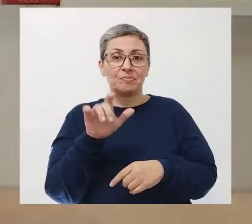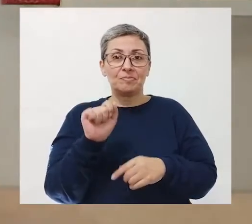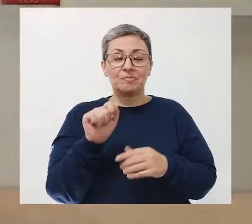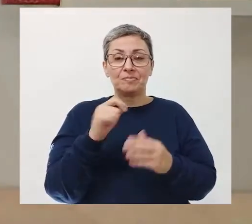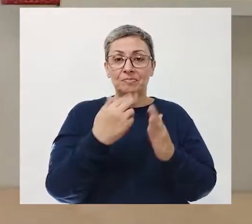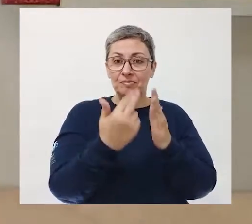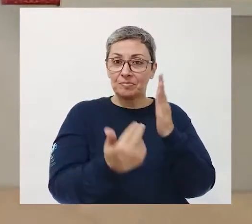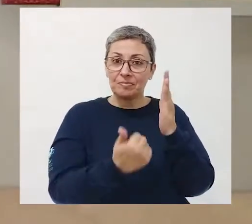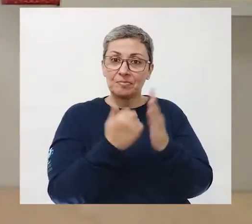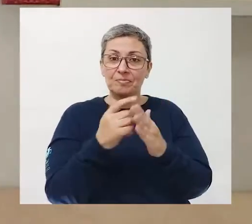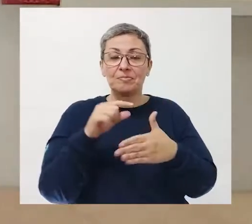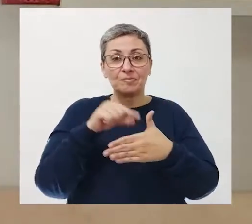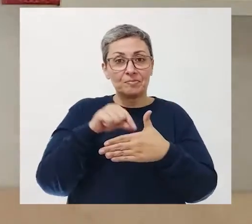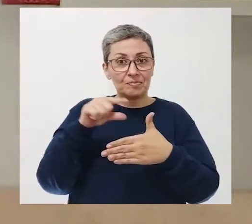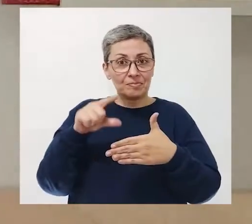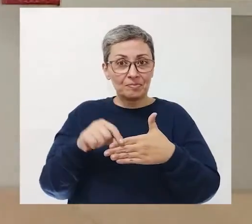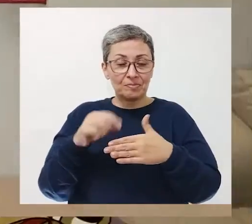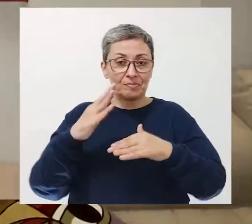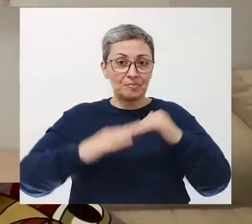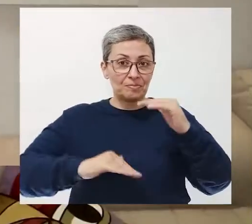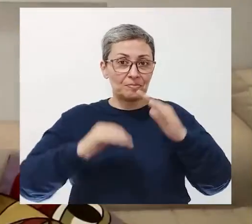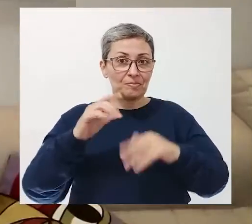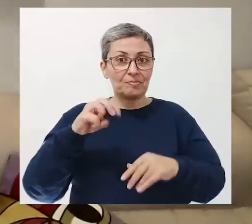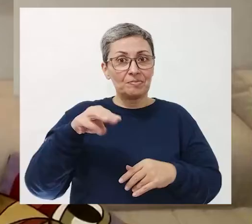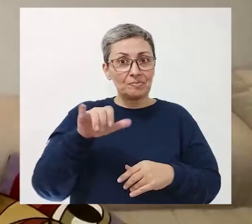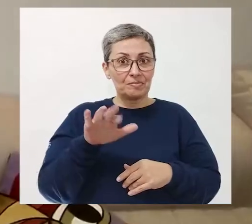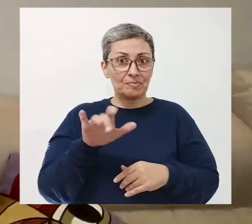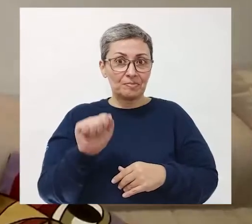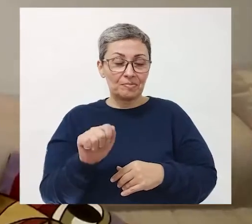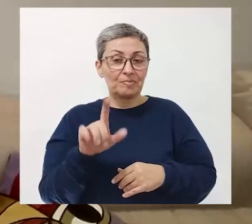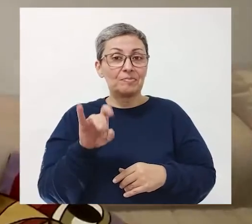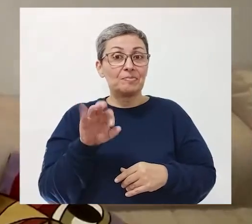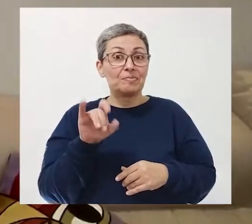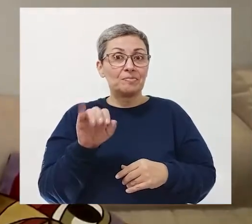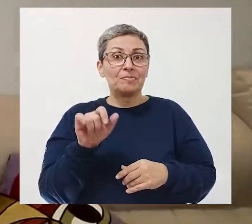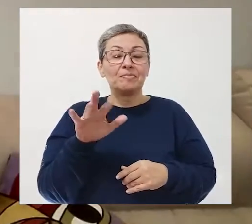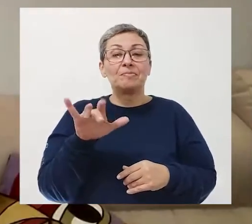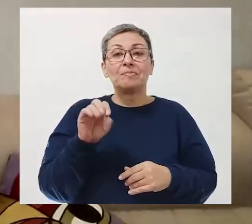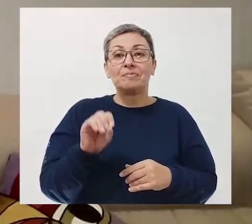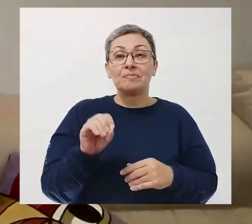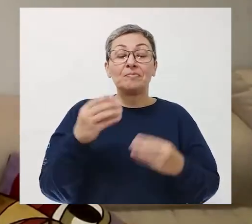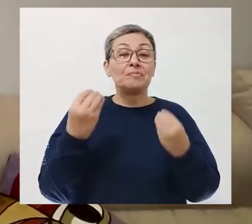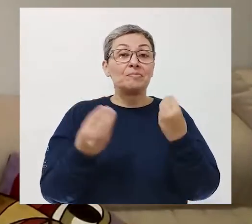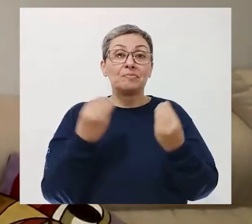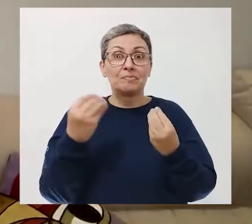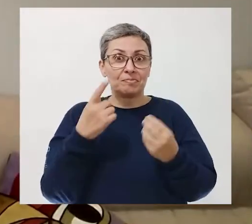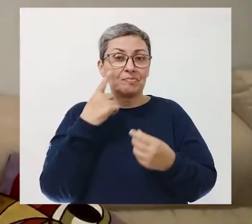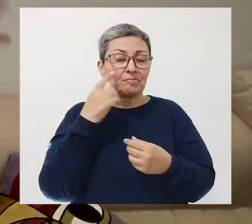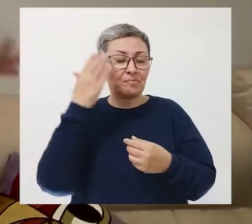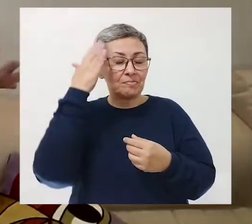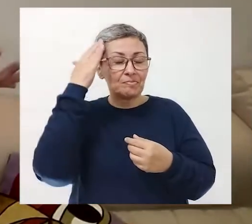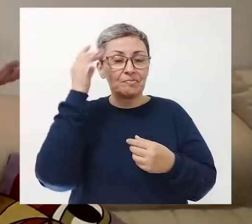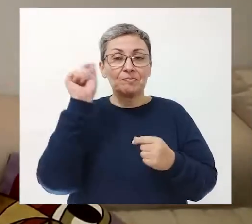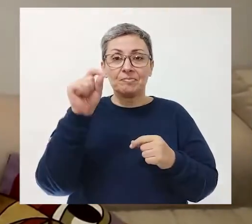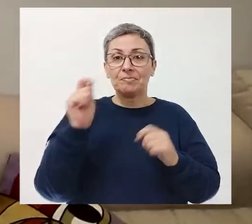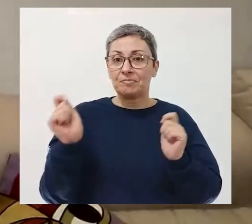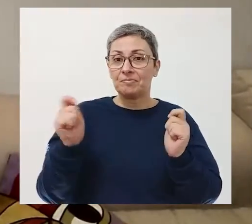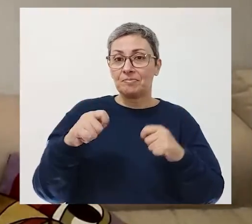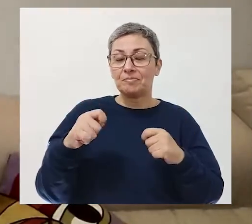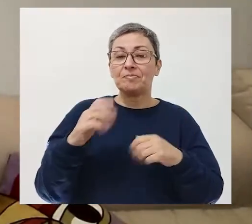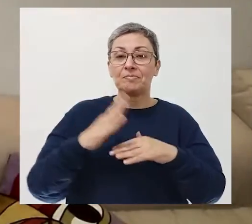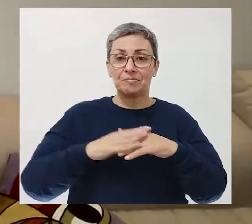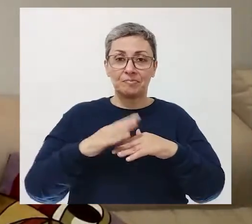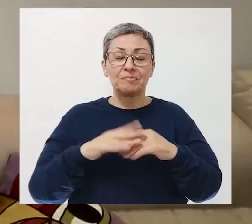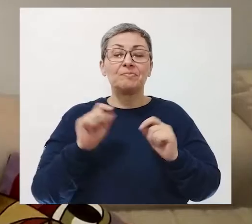ilustrar o cordel produzido pela Maria do Carmo? O que vocês acham? Bom, eu sei que vocês são capazes e vão